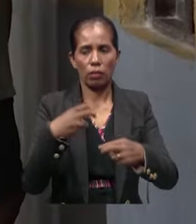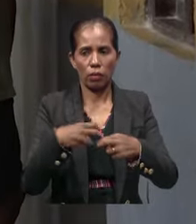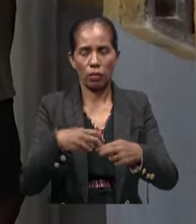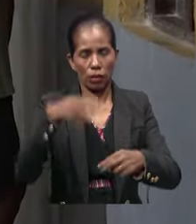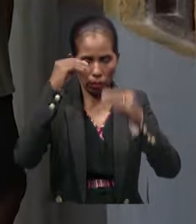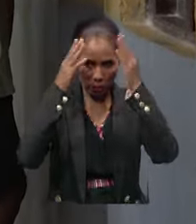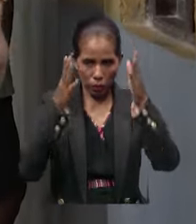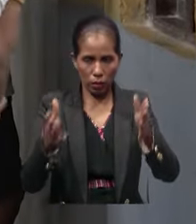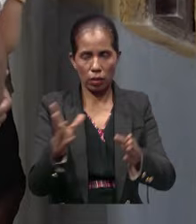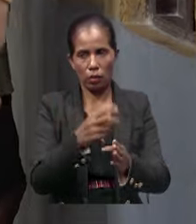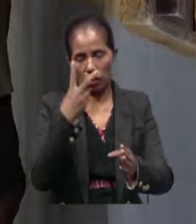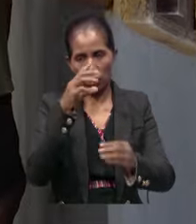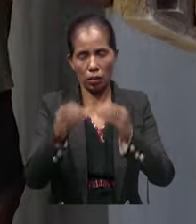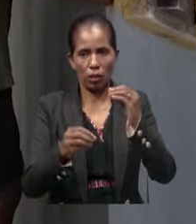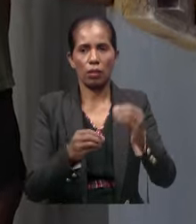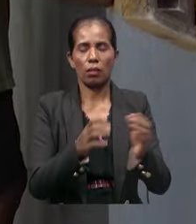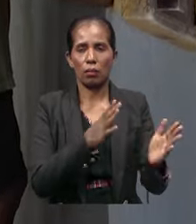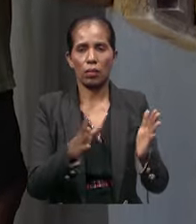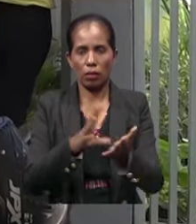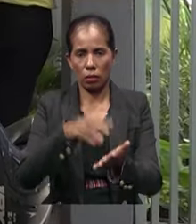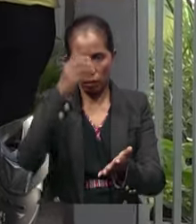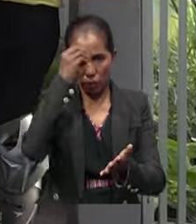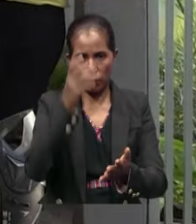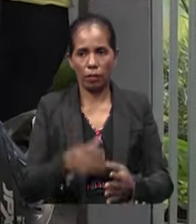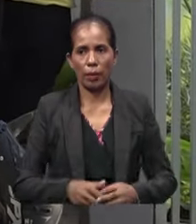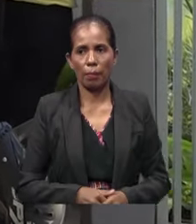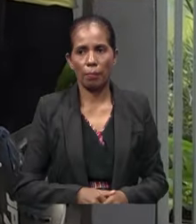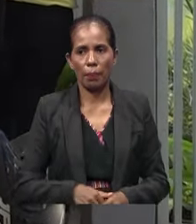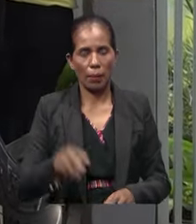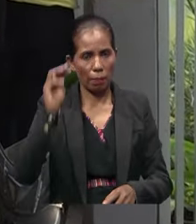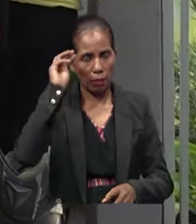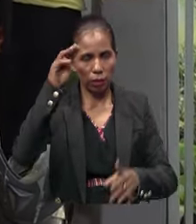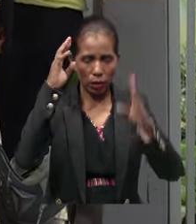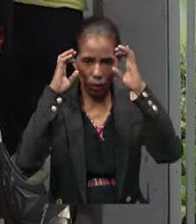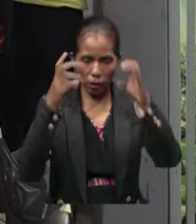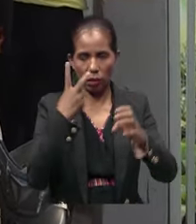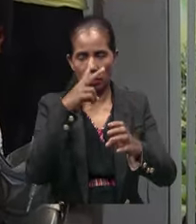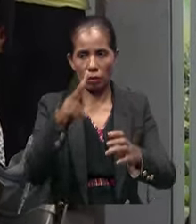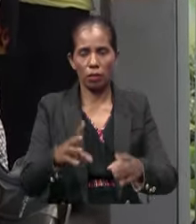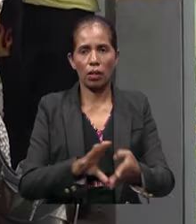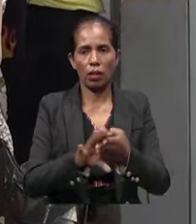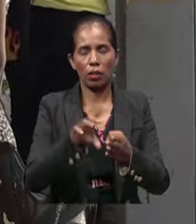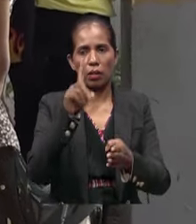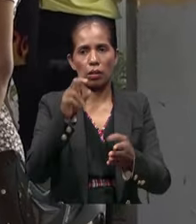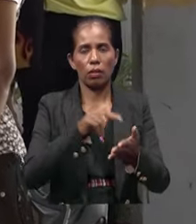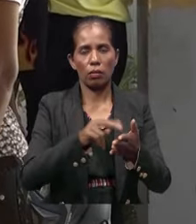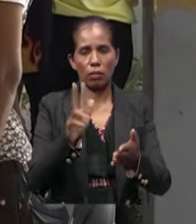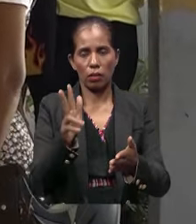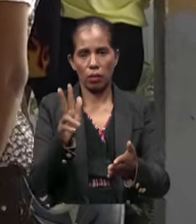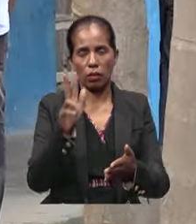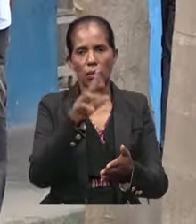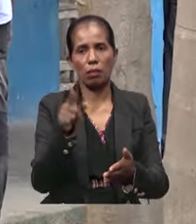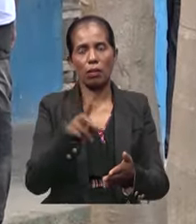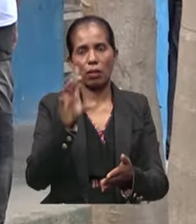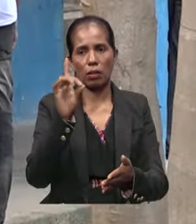professor sira atu controla durante proceso aprendizagem. No Ministério da Educação, mos a saída espai suída o número tolu para o